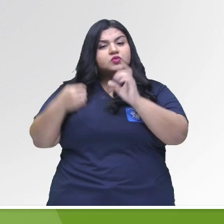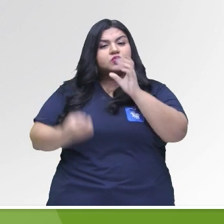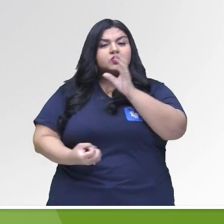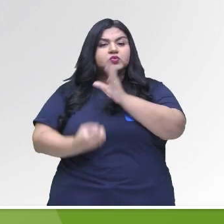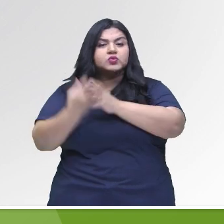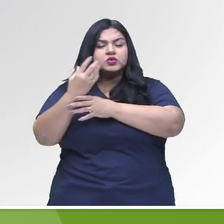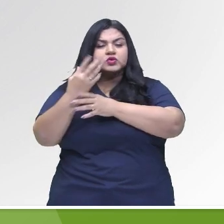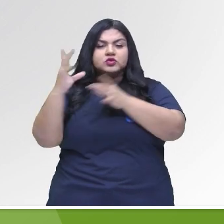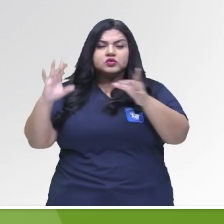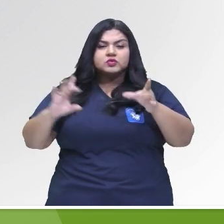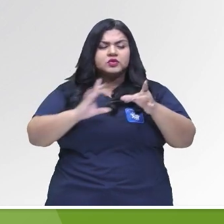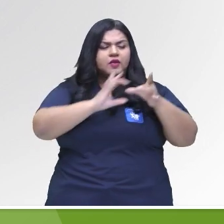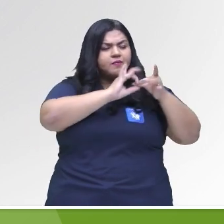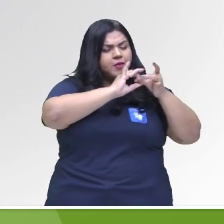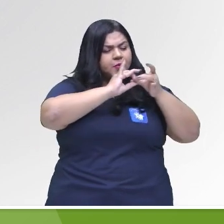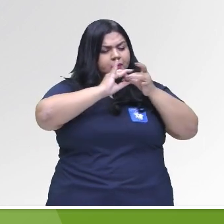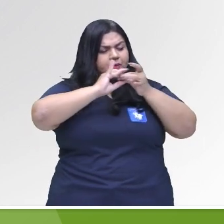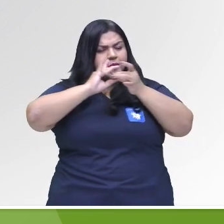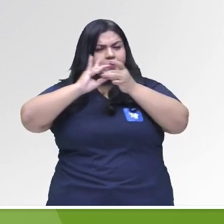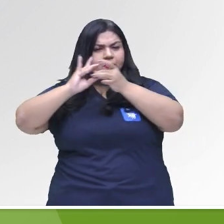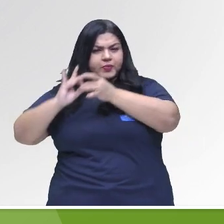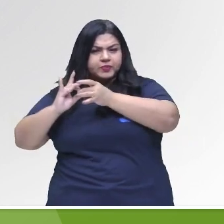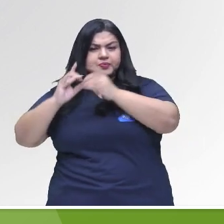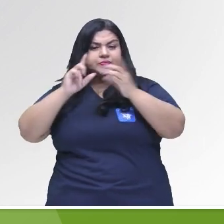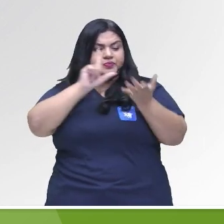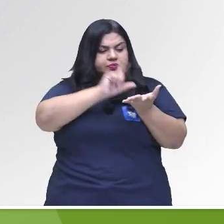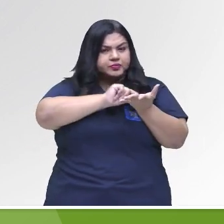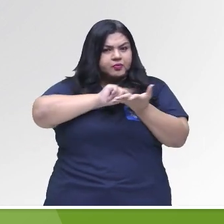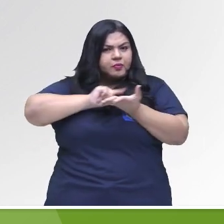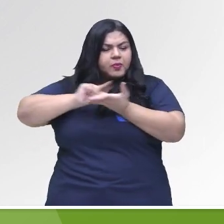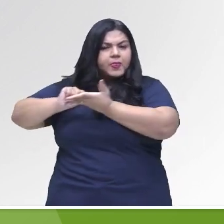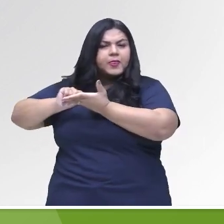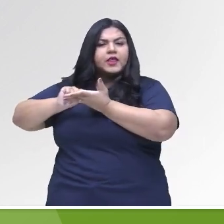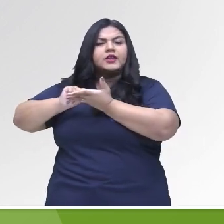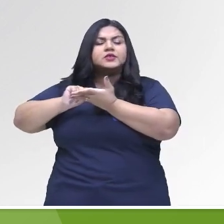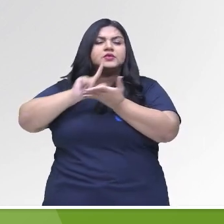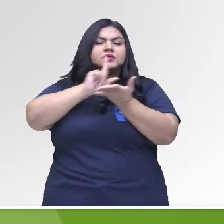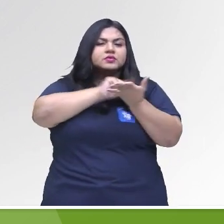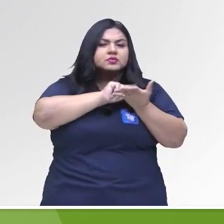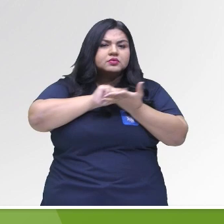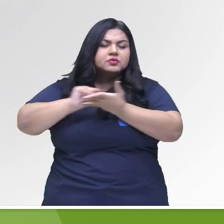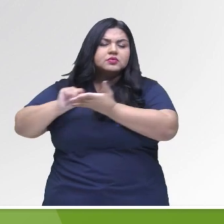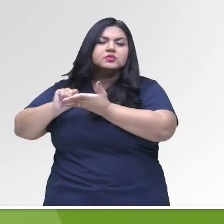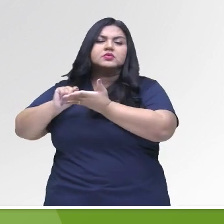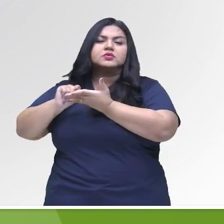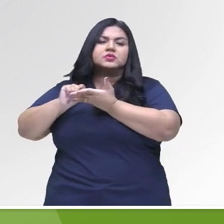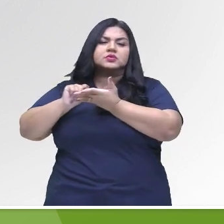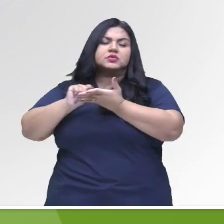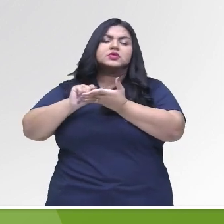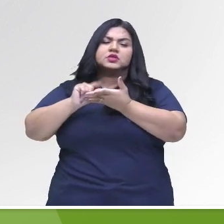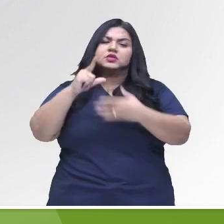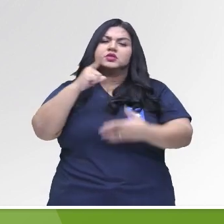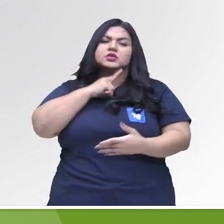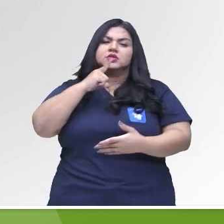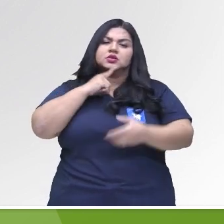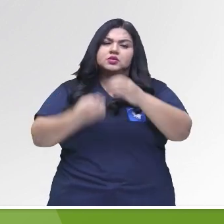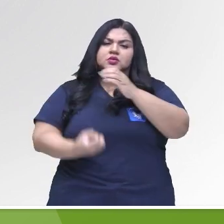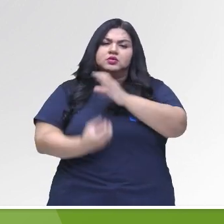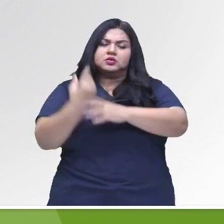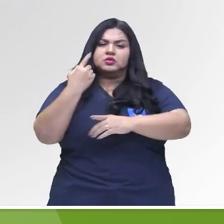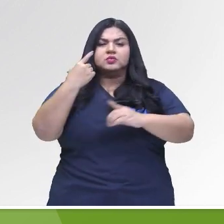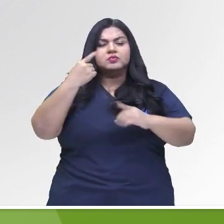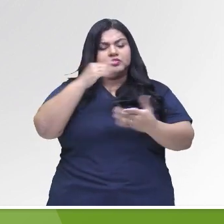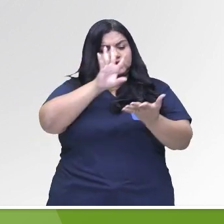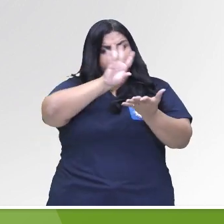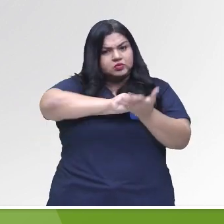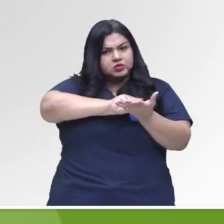pela união de vários monômeros, tá? Então, junta vários monômeros, a gente tem o polímero,